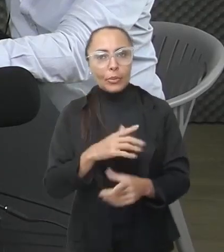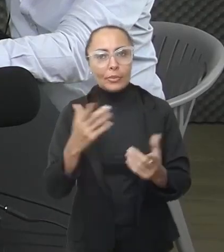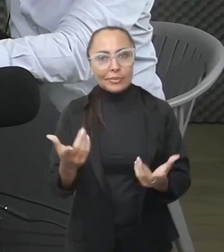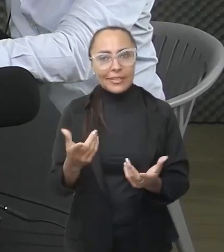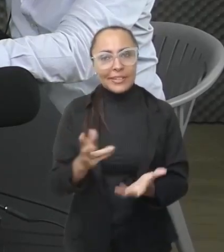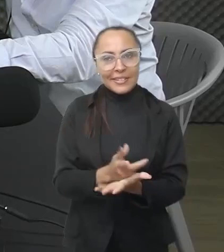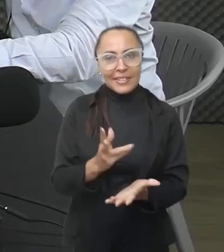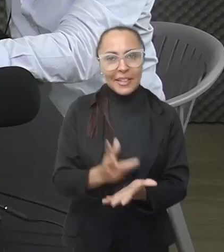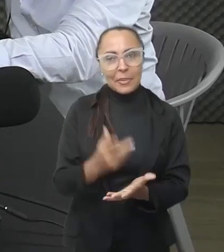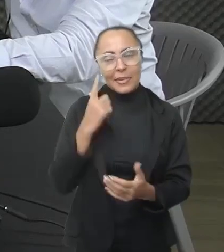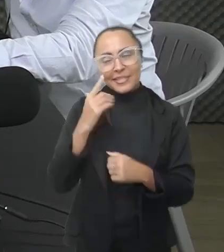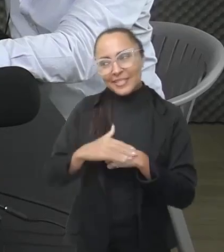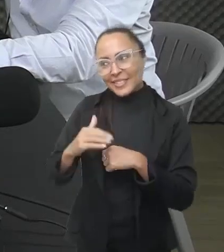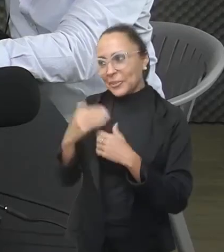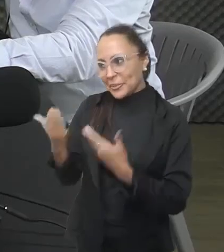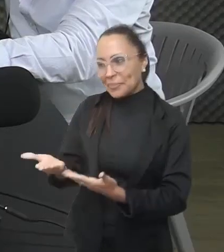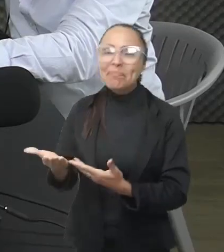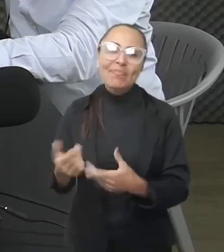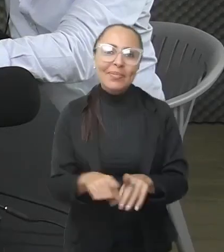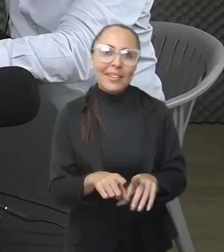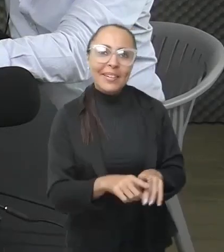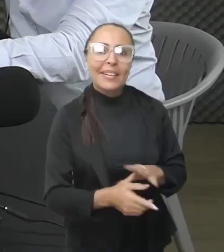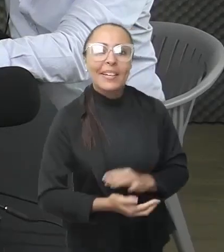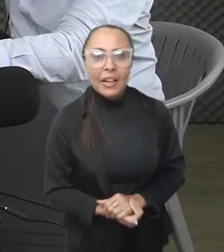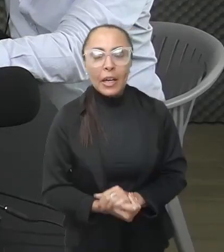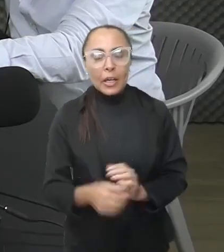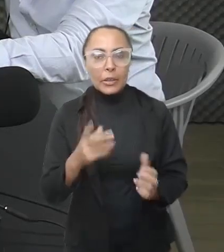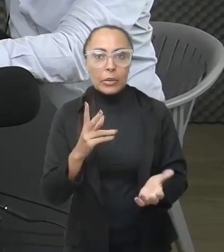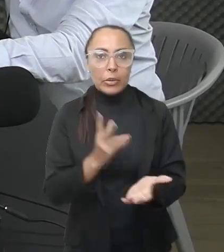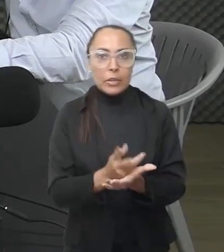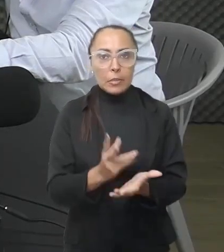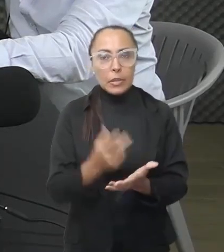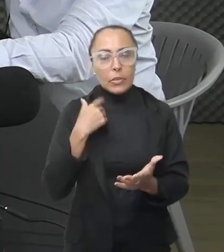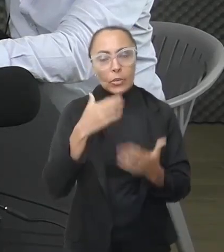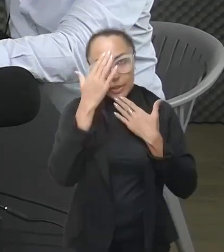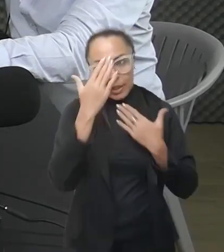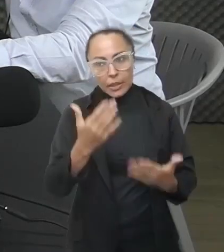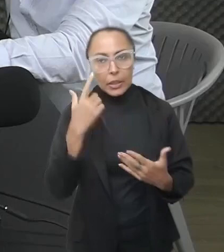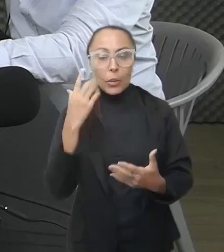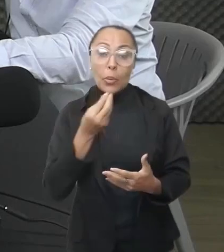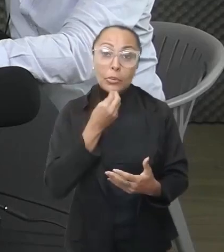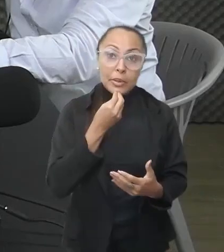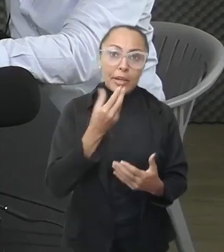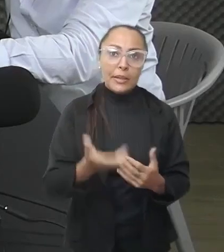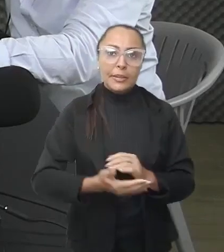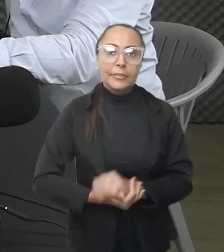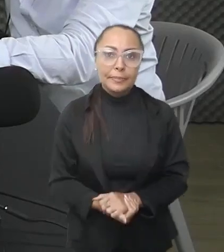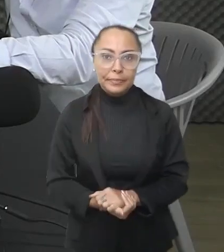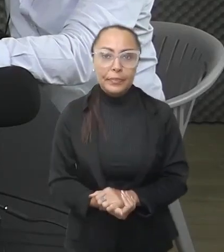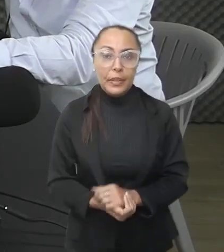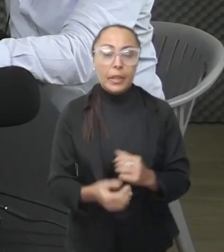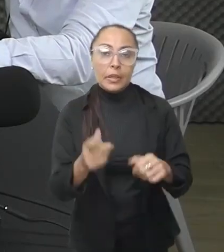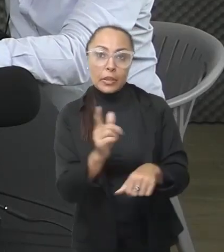também. Né? Na verdade, assim, eu sempre sou grato a quem nos dá a oportunidade, né? Sim. E na